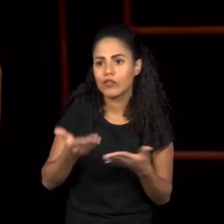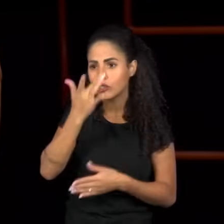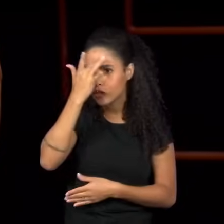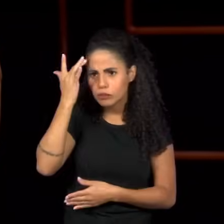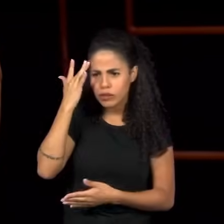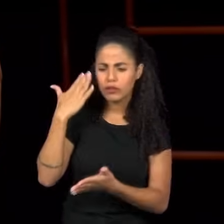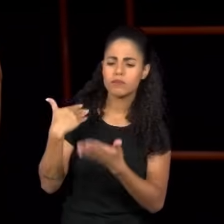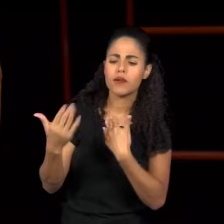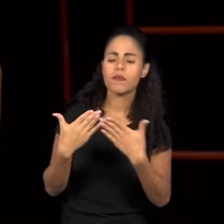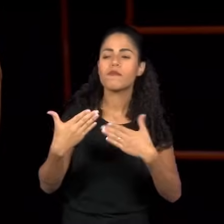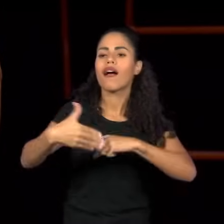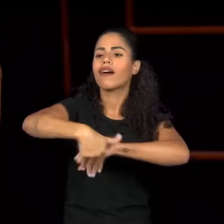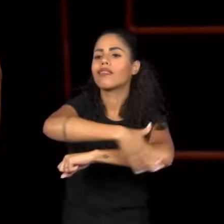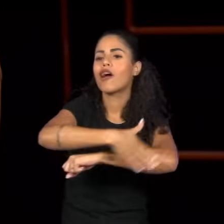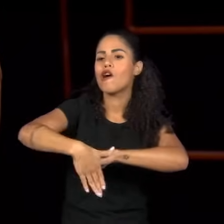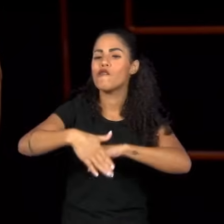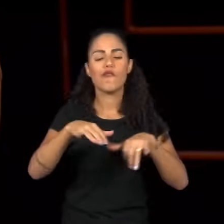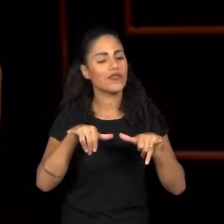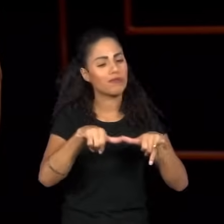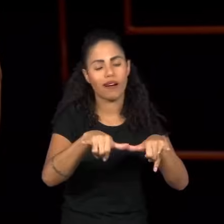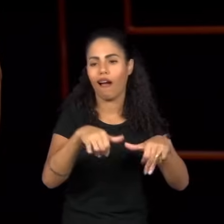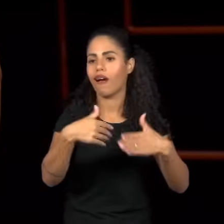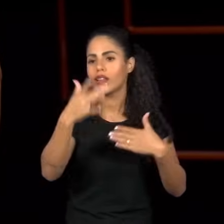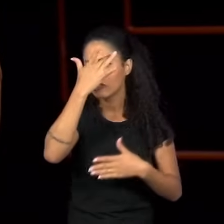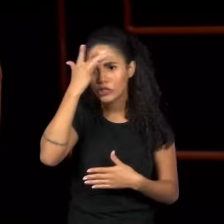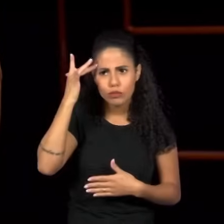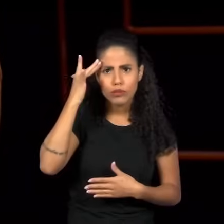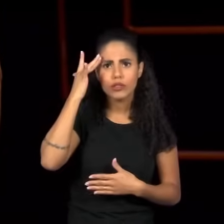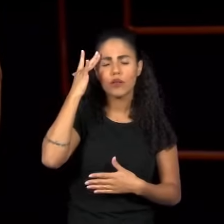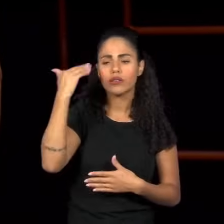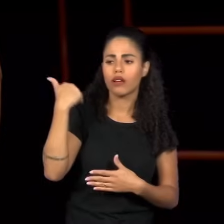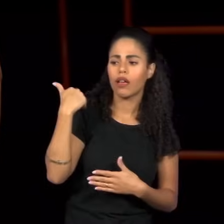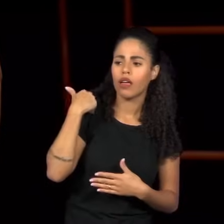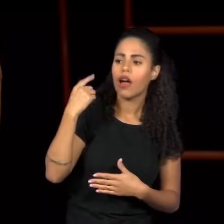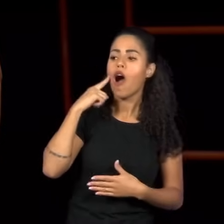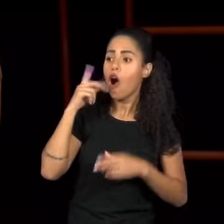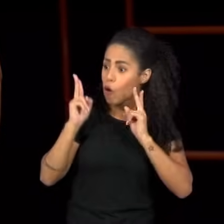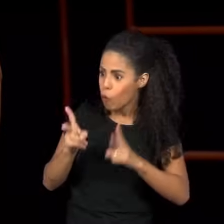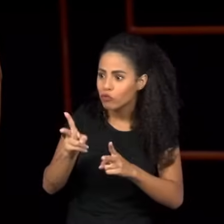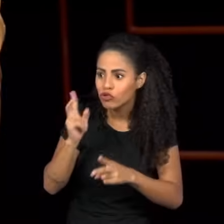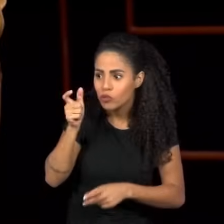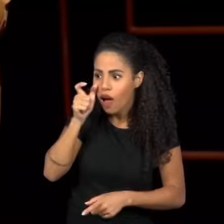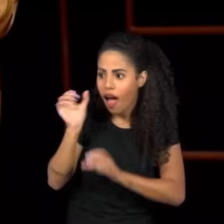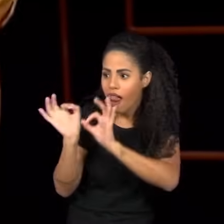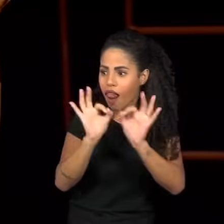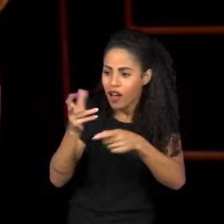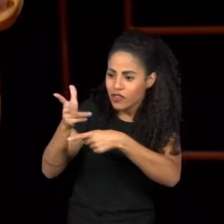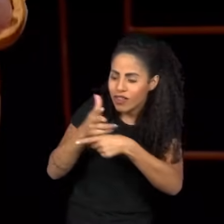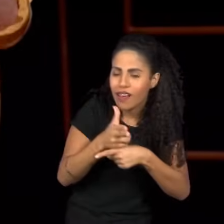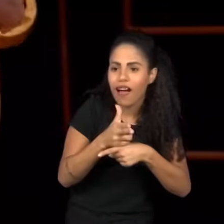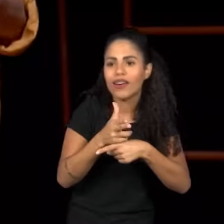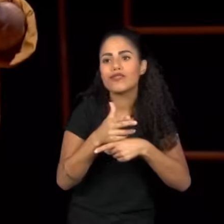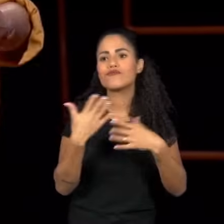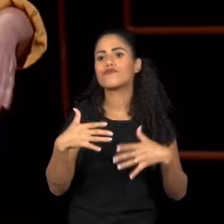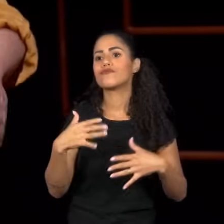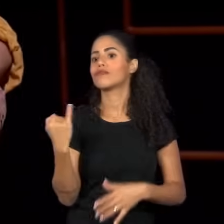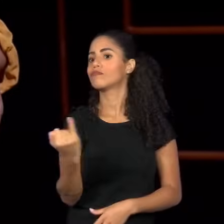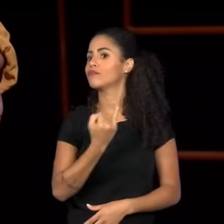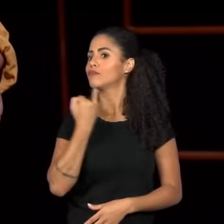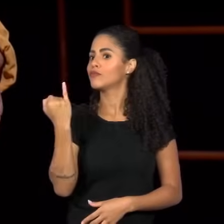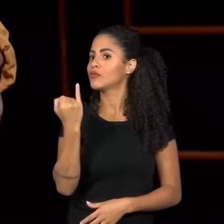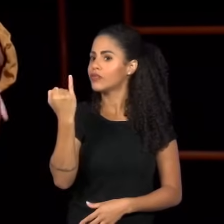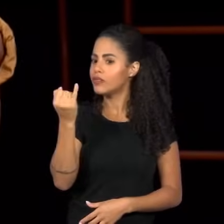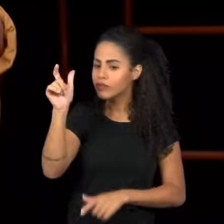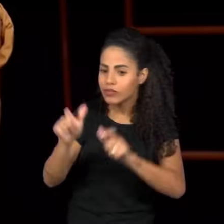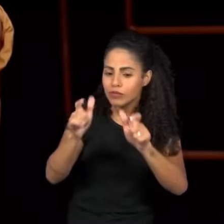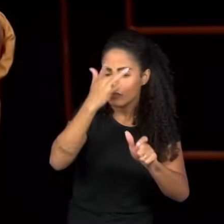conversam comigo na rua, no supermercado. Pessoas continuam assistindo esse seriado e dizendo como está sendo importante para